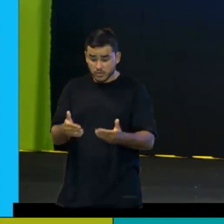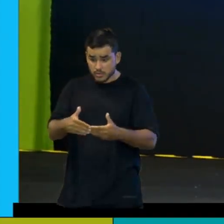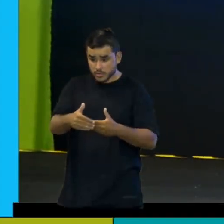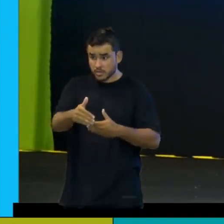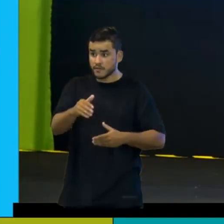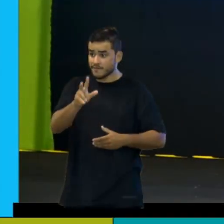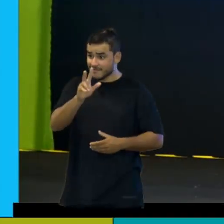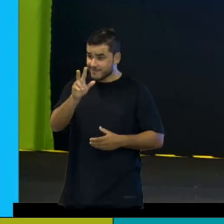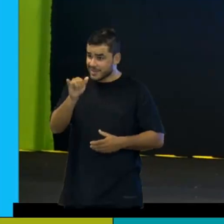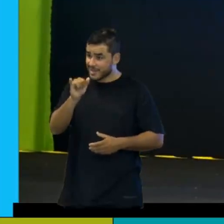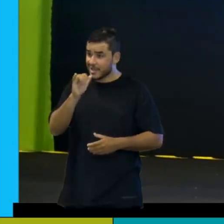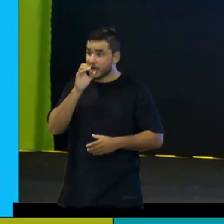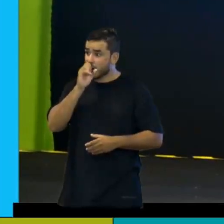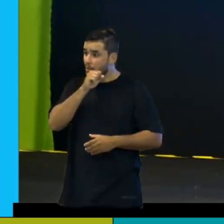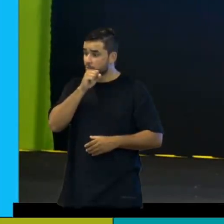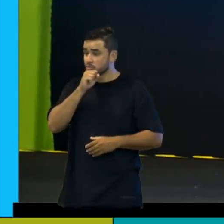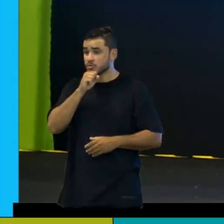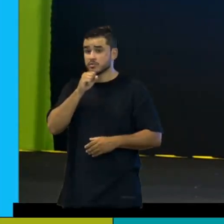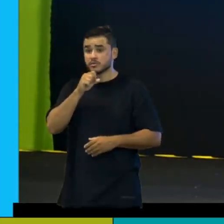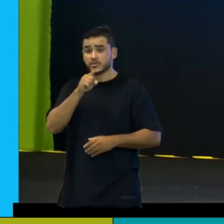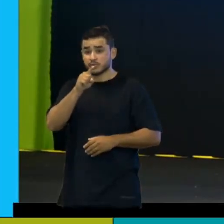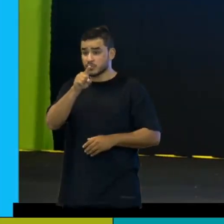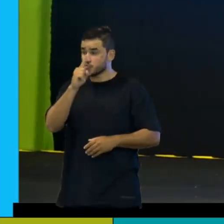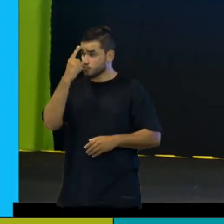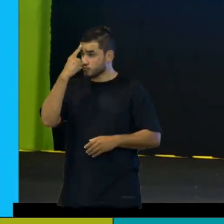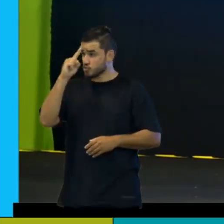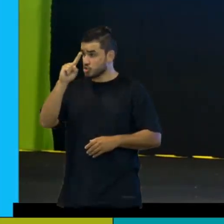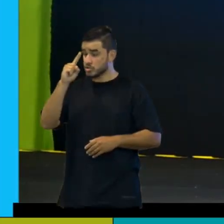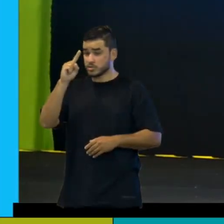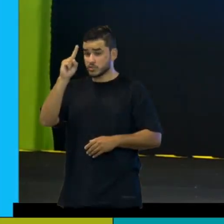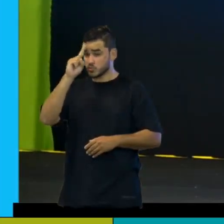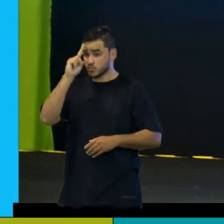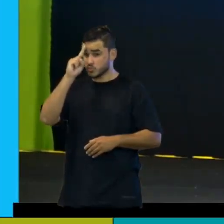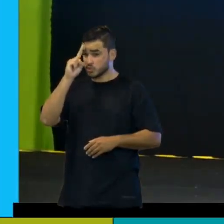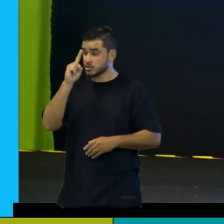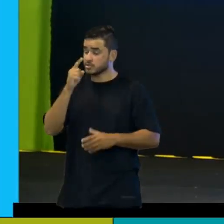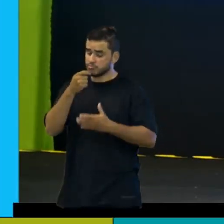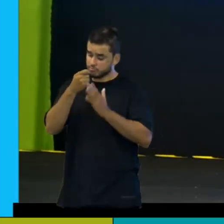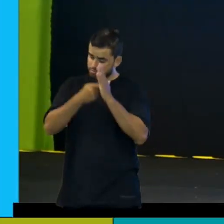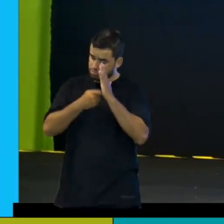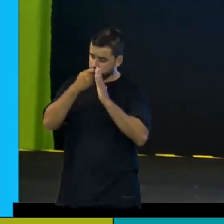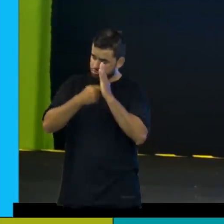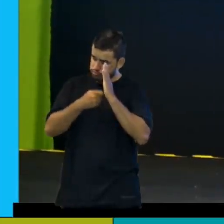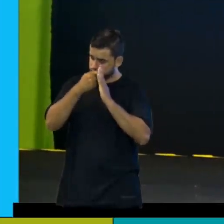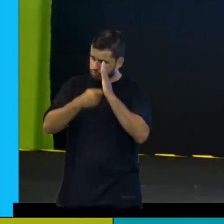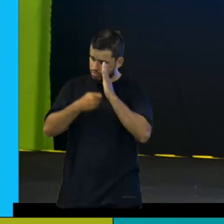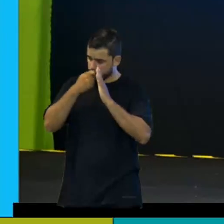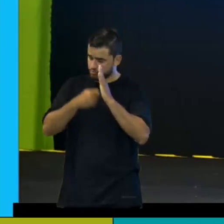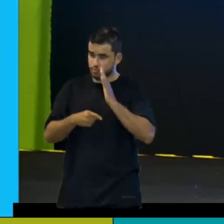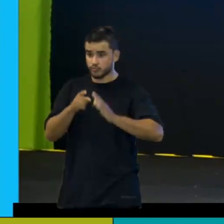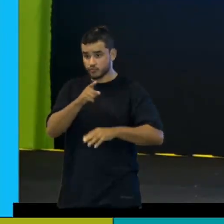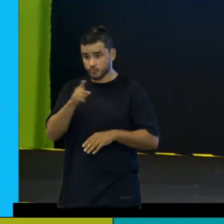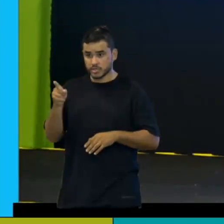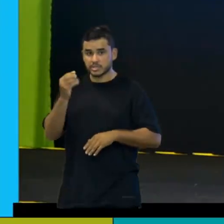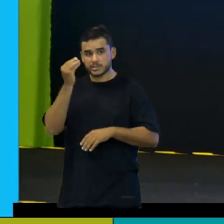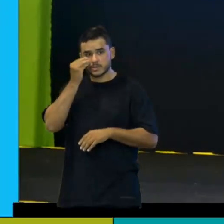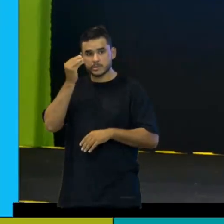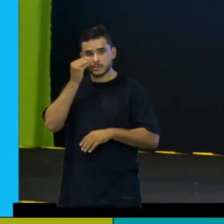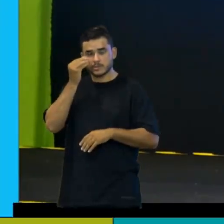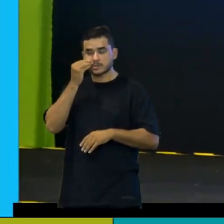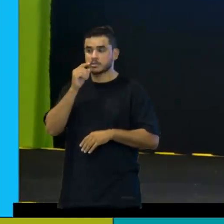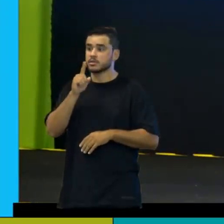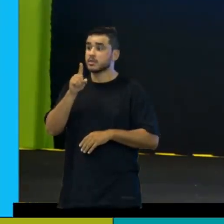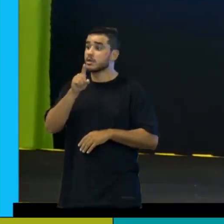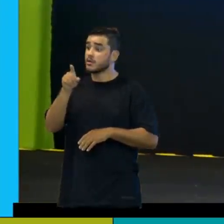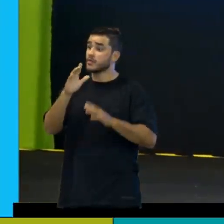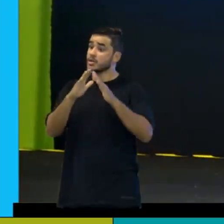suas redações, tenham elas corrigidas. Na escola de vocês, procurem seus professores para corrigir também, tá bom? Porque isso